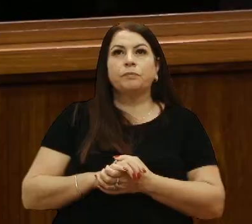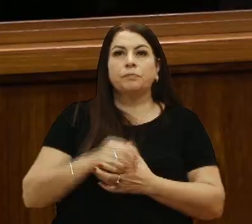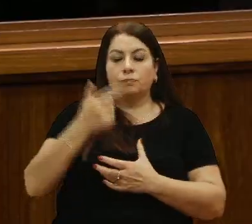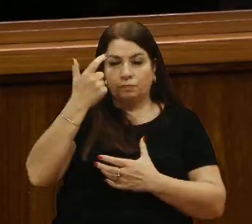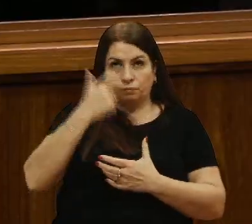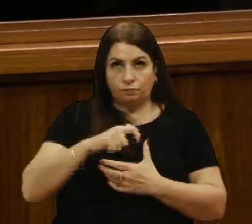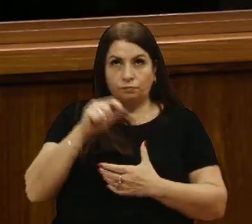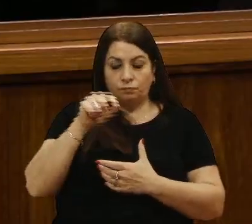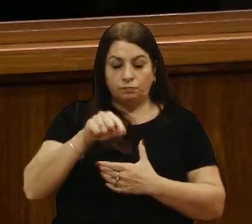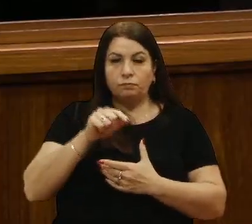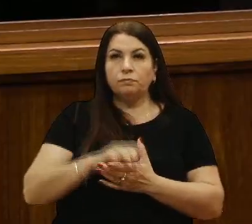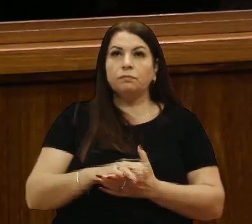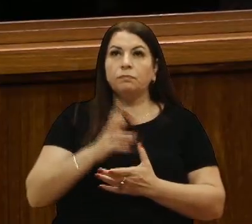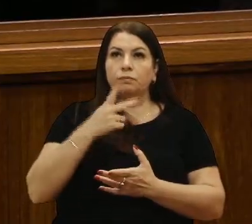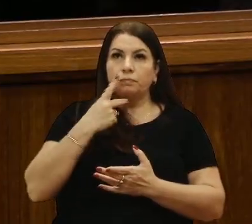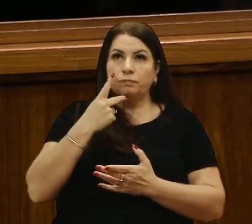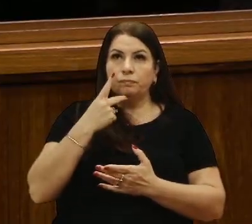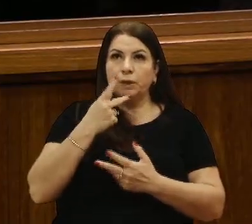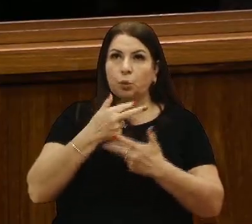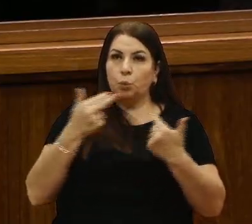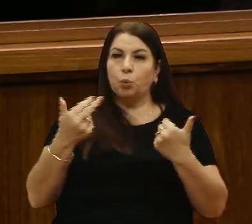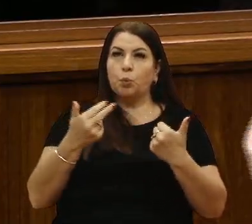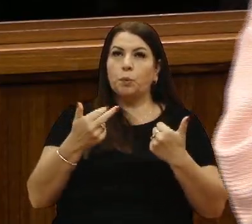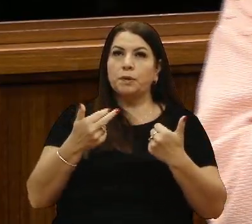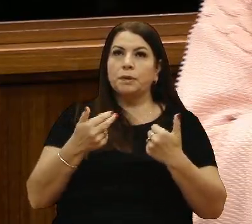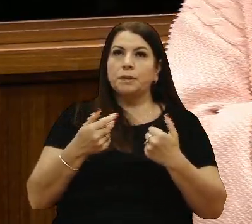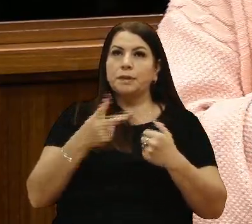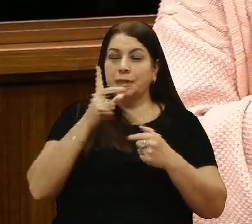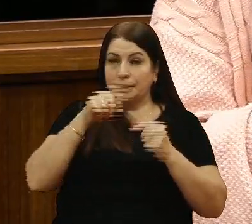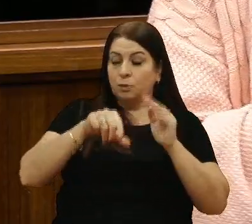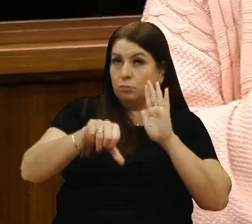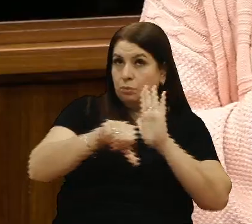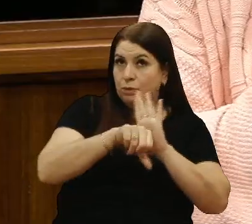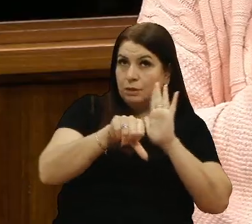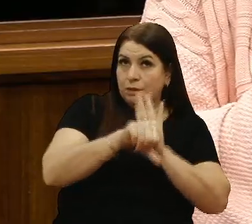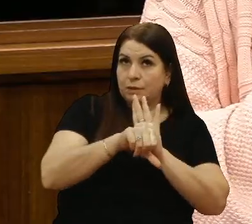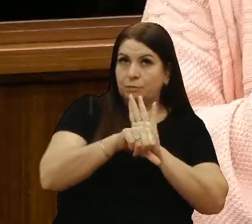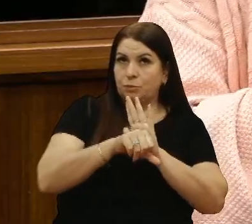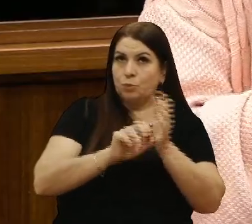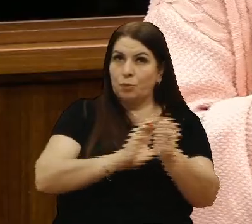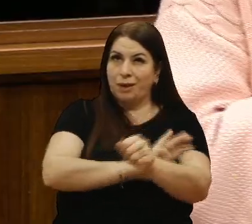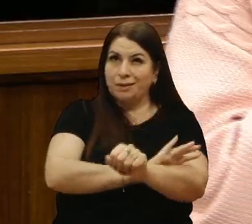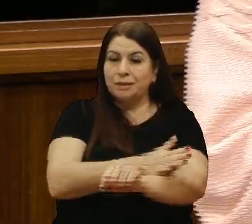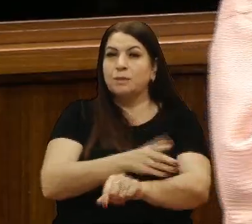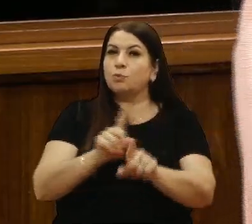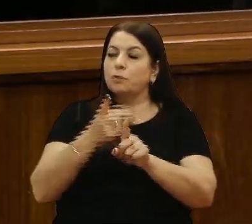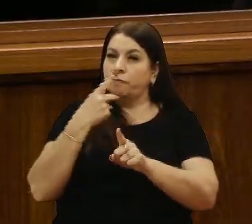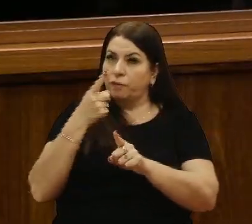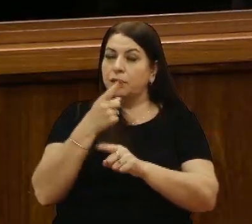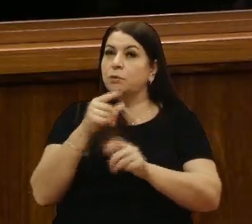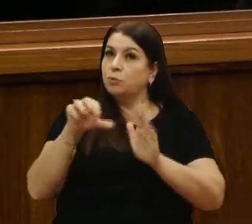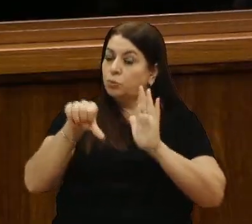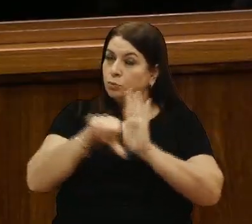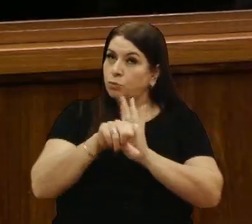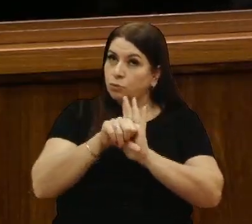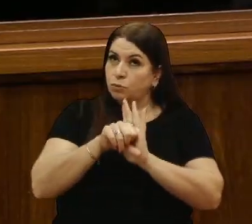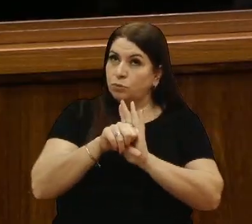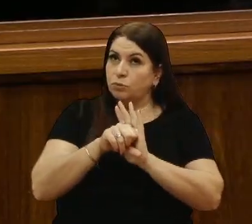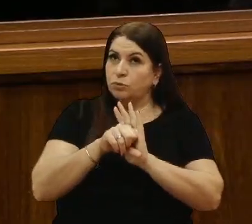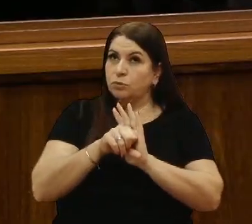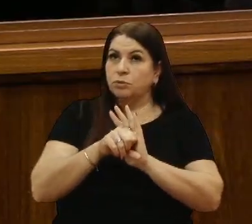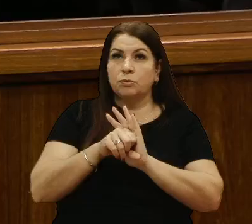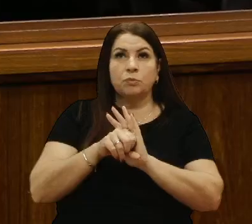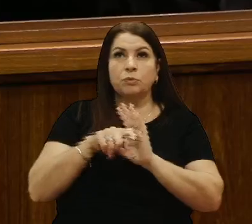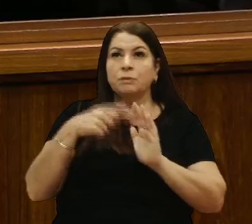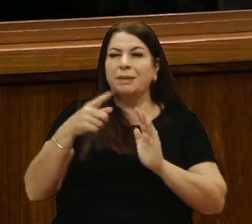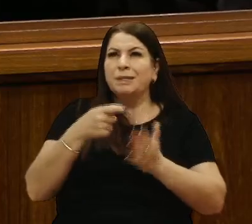acho que quando aqui a gente fala de coisas que são crimes, e no caso do racismo a gente está falando de um crime, muito além